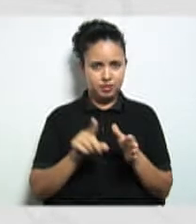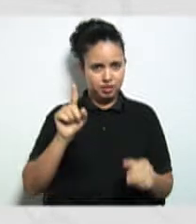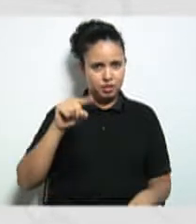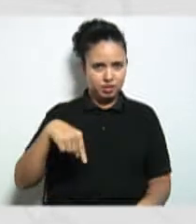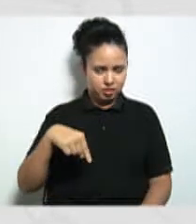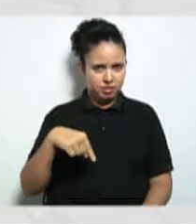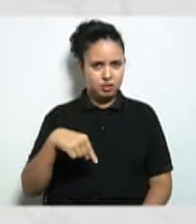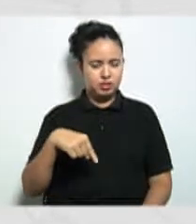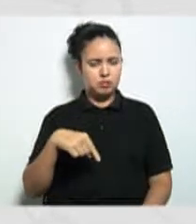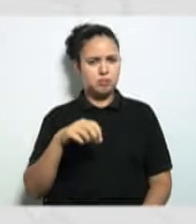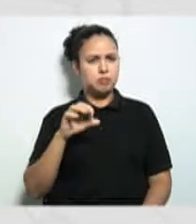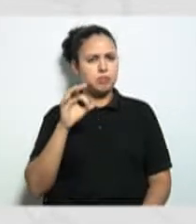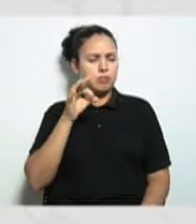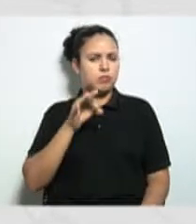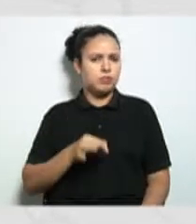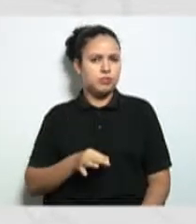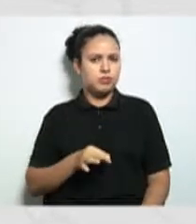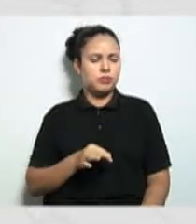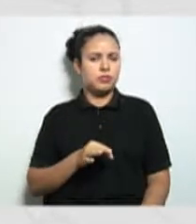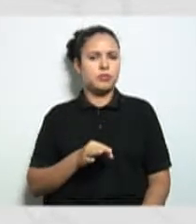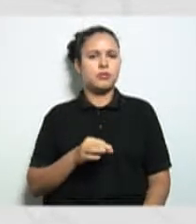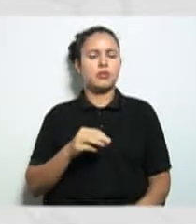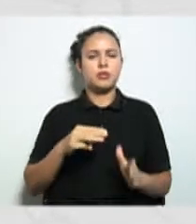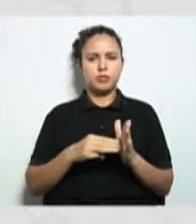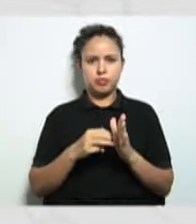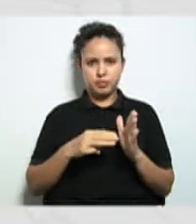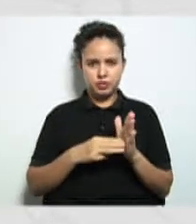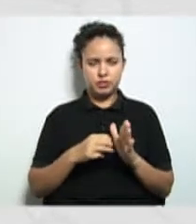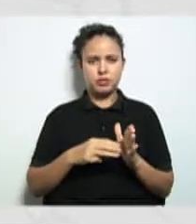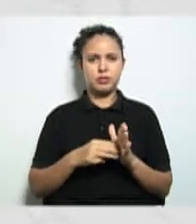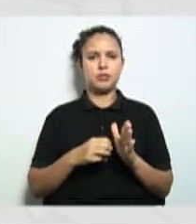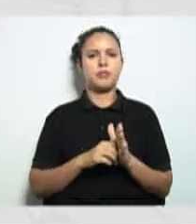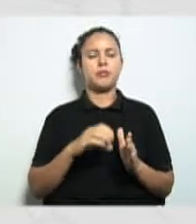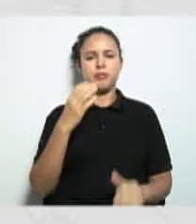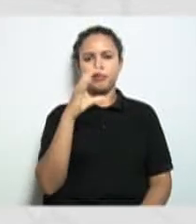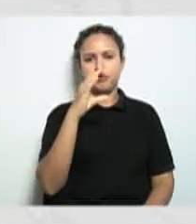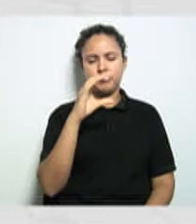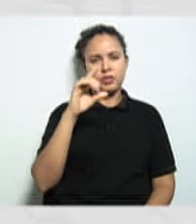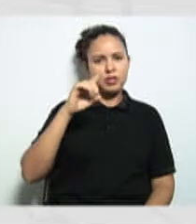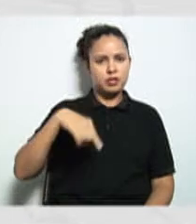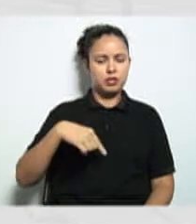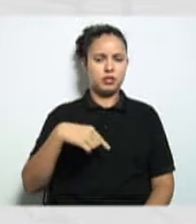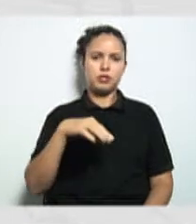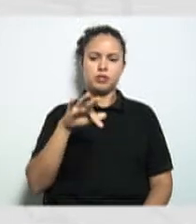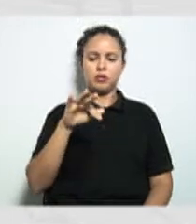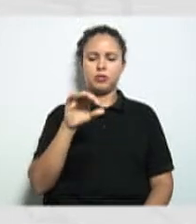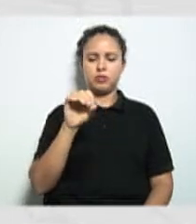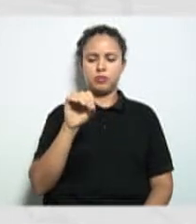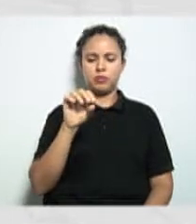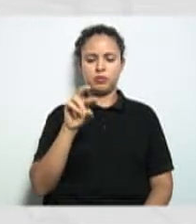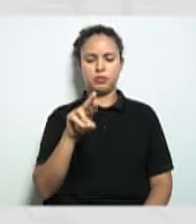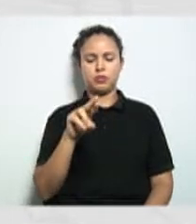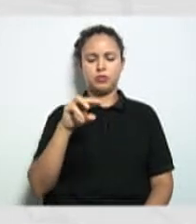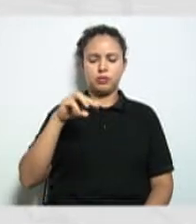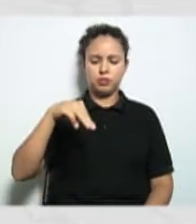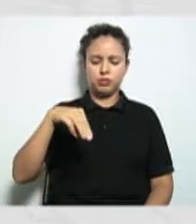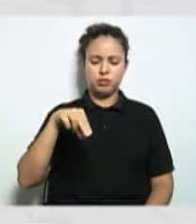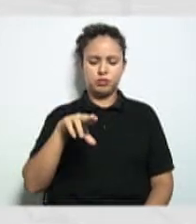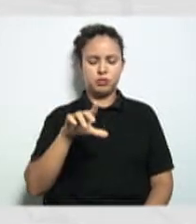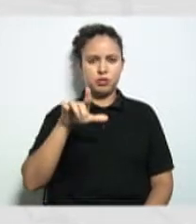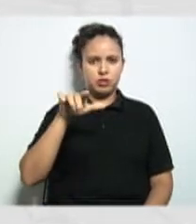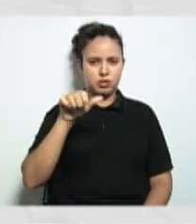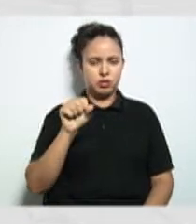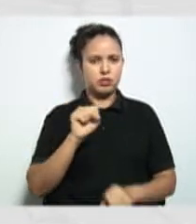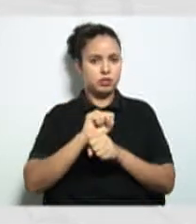mesmo, professora. O método científico é uma fórmula de sucesso? Nossa, se eu descobrir o método, eu vou virar